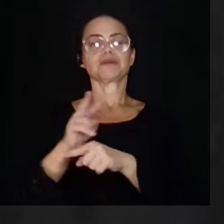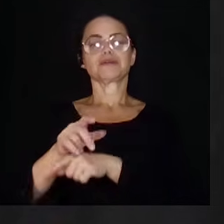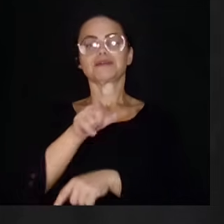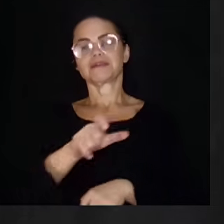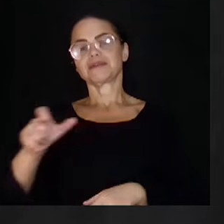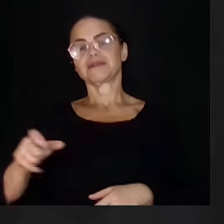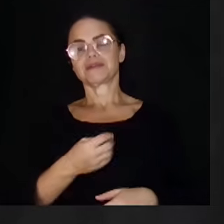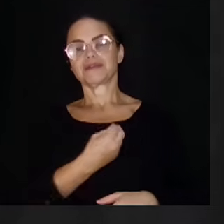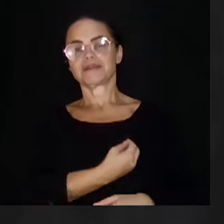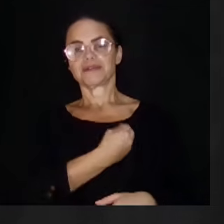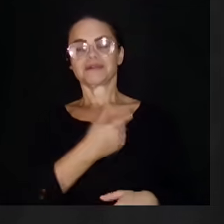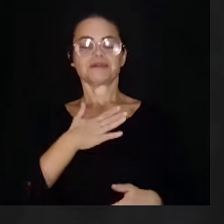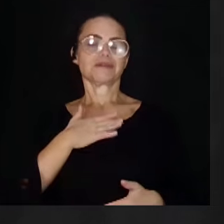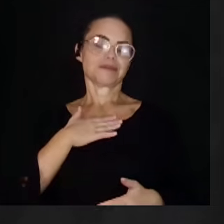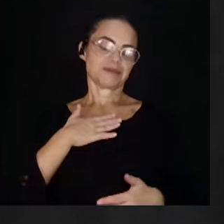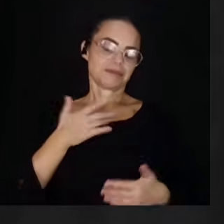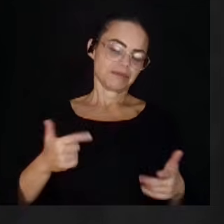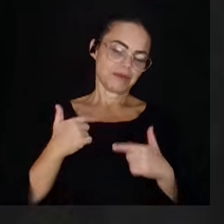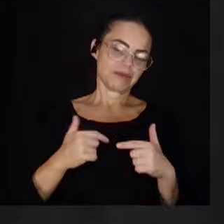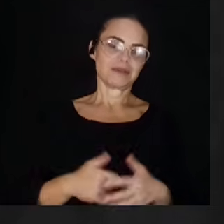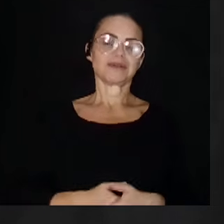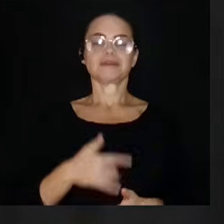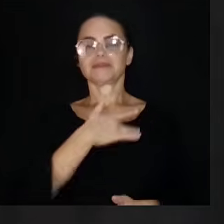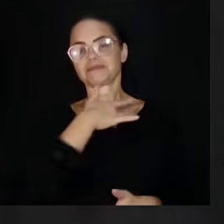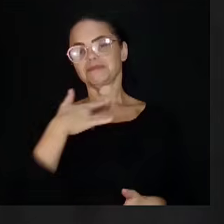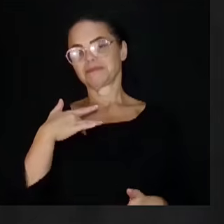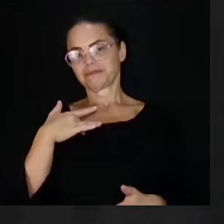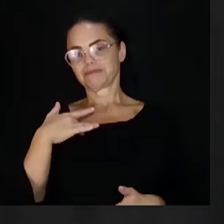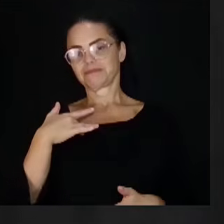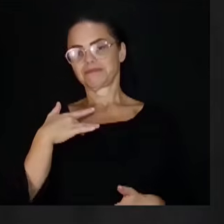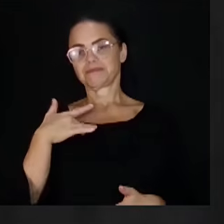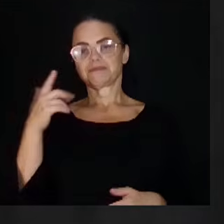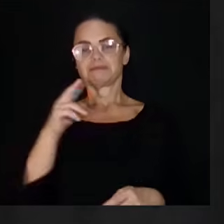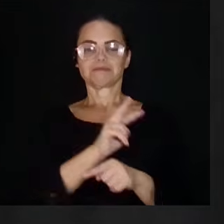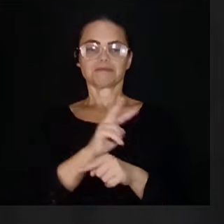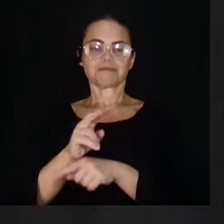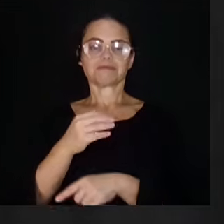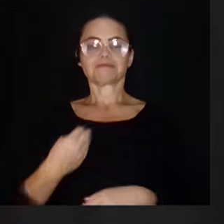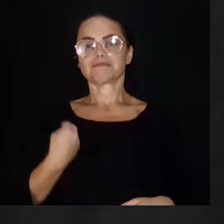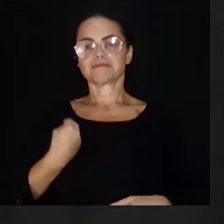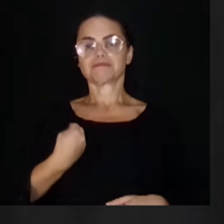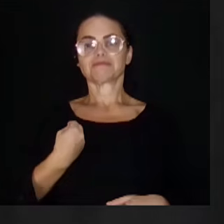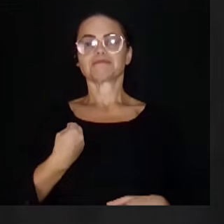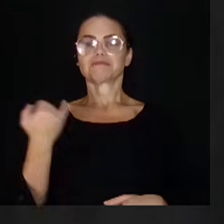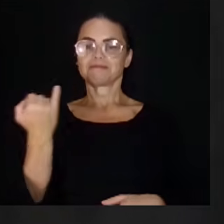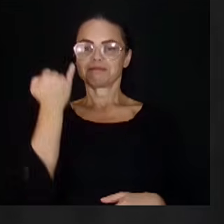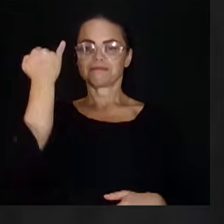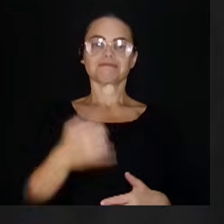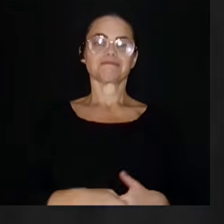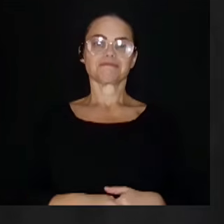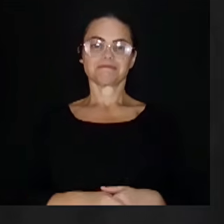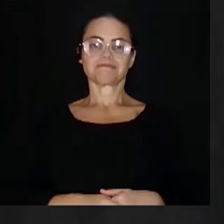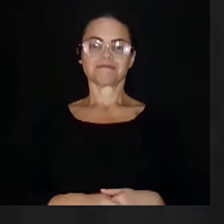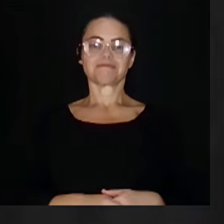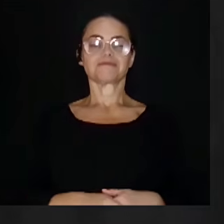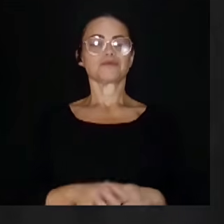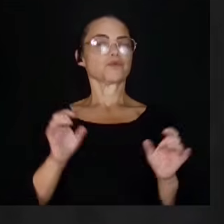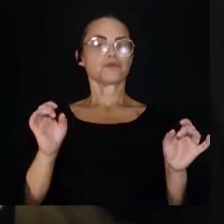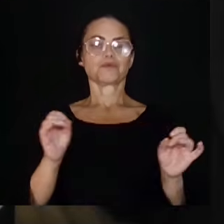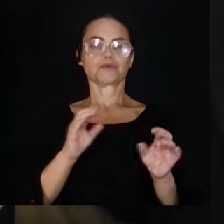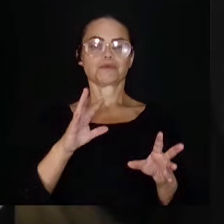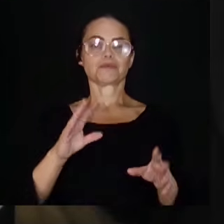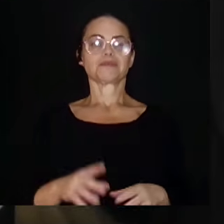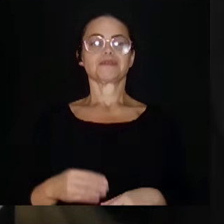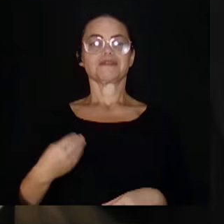lugar, né? Enquanto saúde. A gente cuida de vidas, e vidas importam. É isso. E vidas negras,